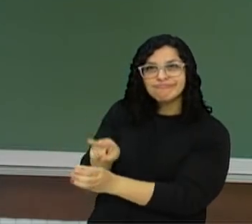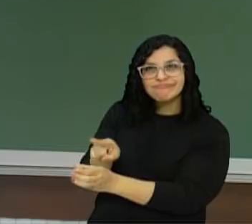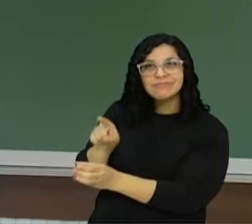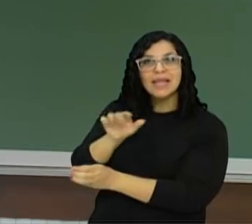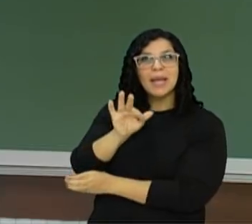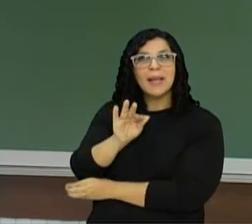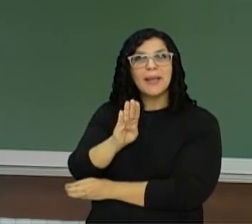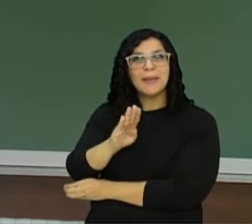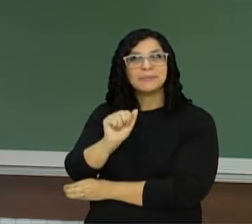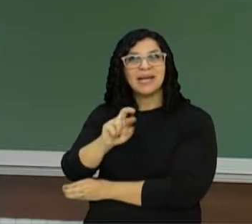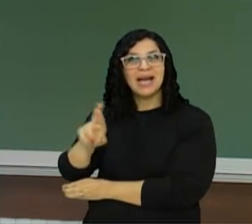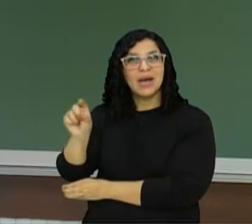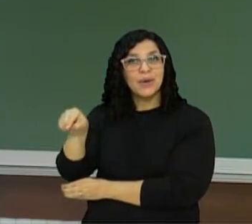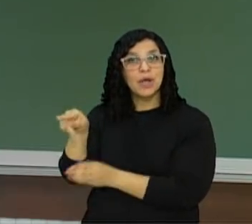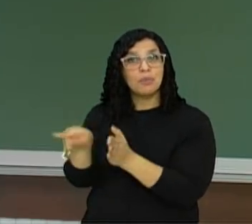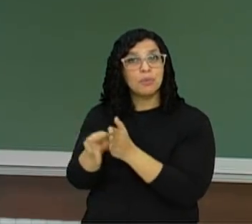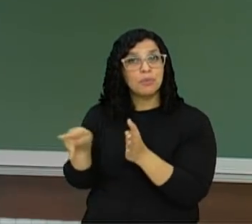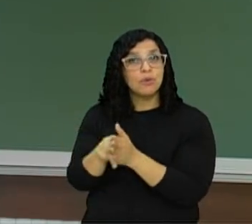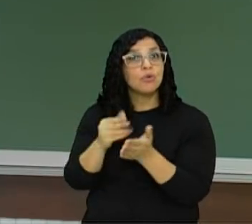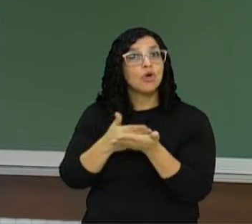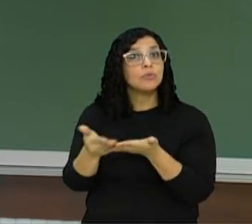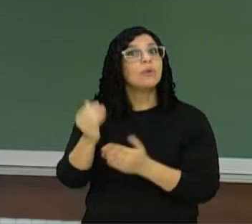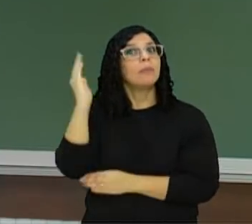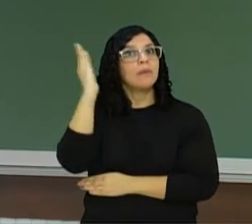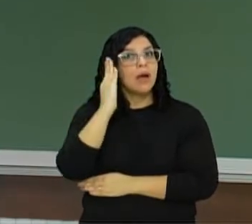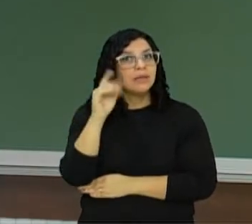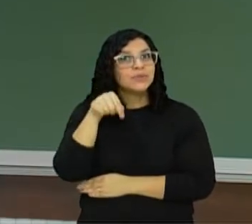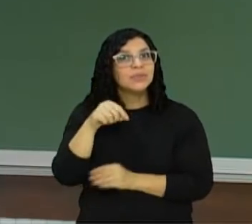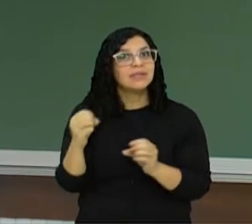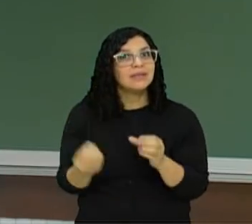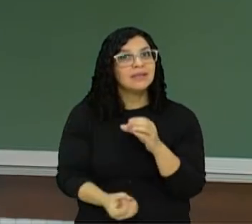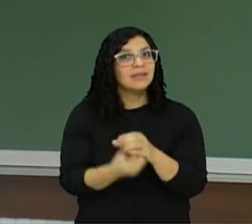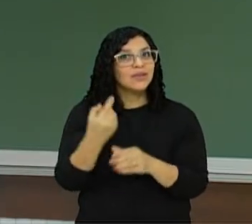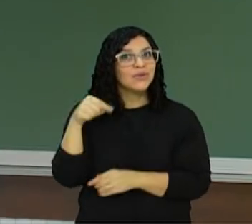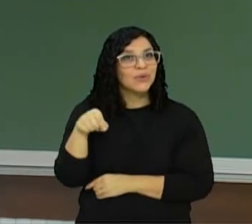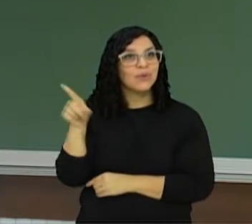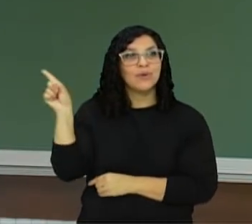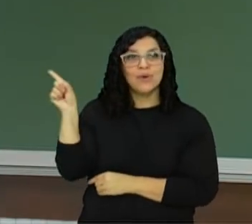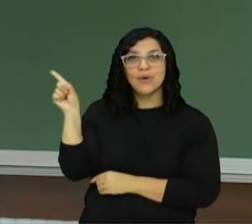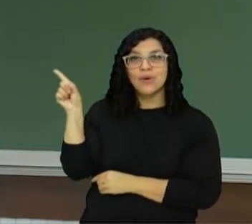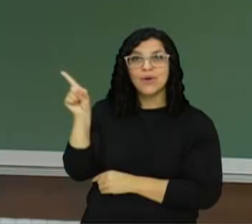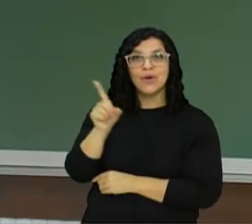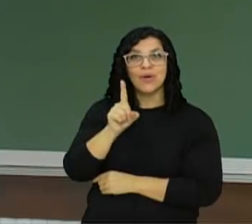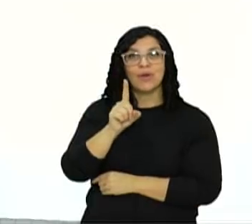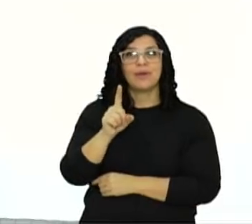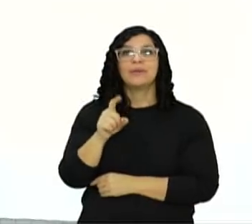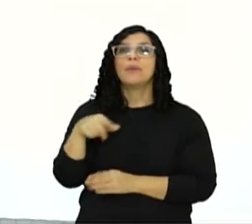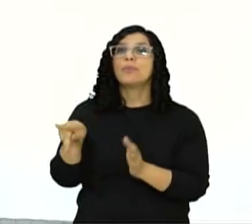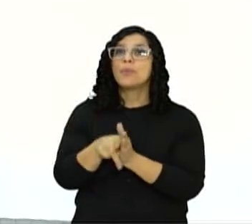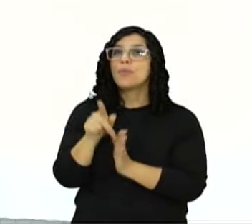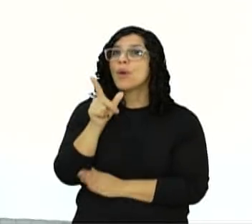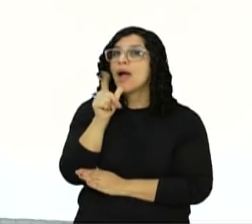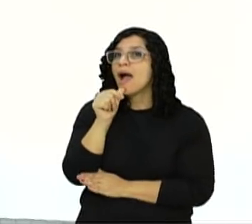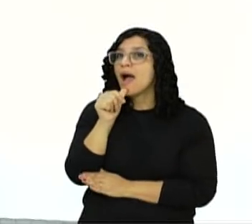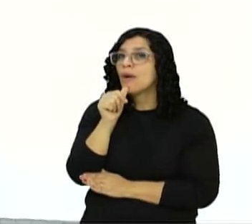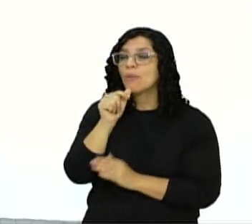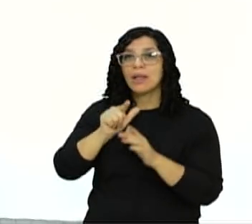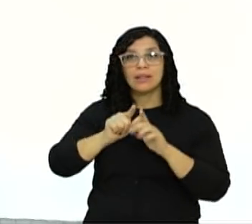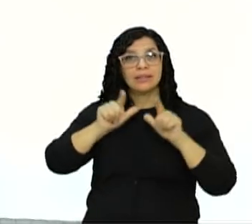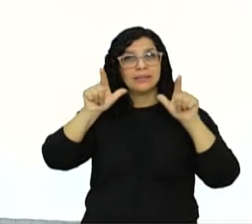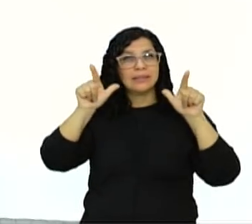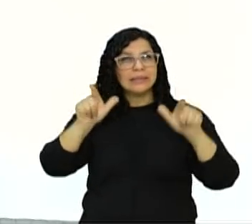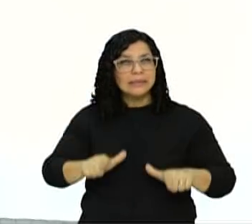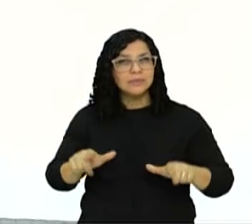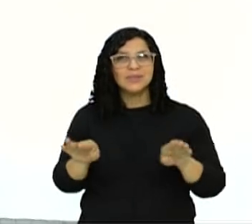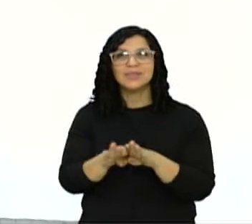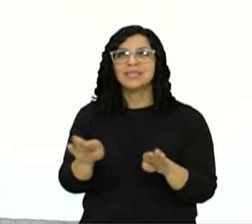que ele é uma construção genuinamente brasileira? Filtros de barro. Água limpa e gelada. Eu